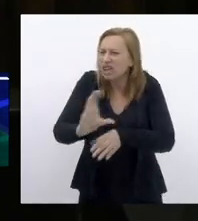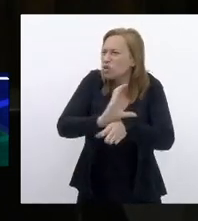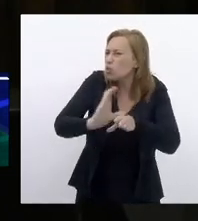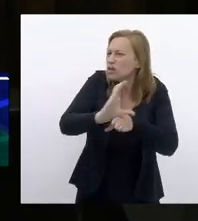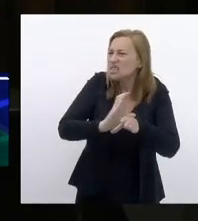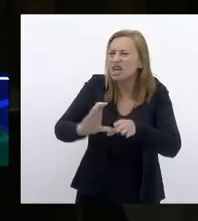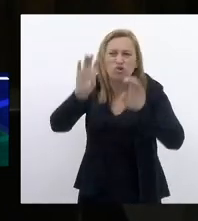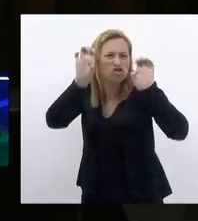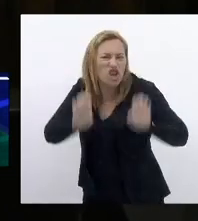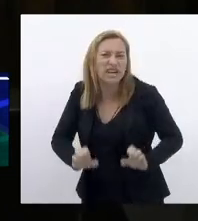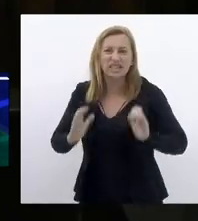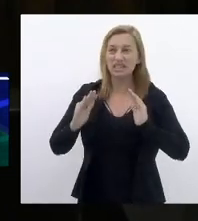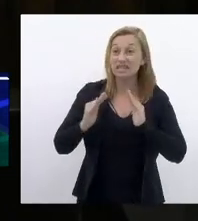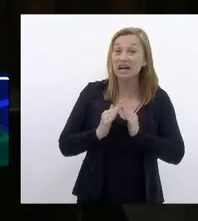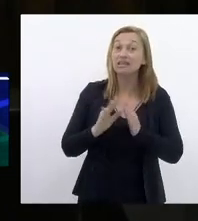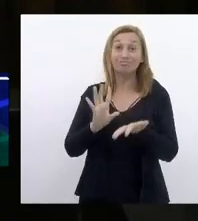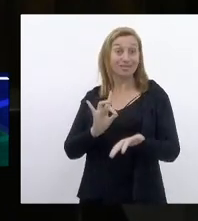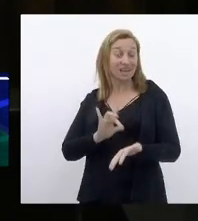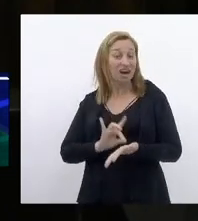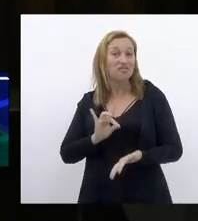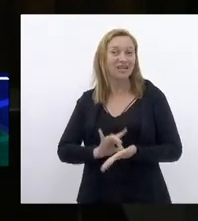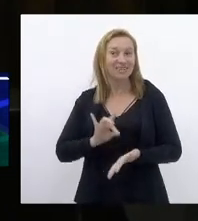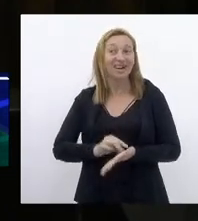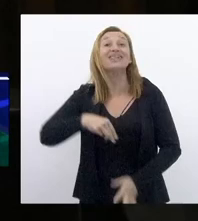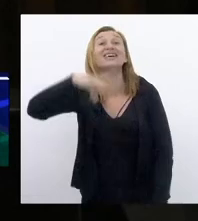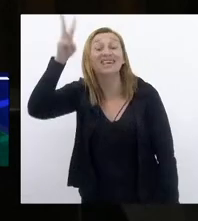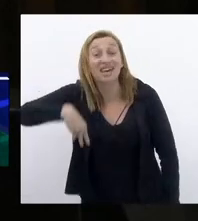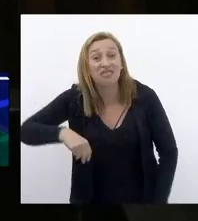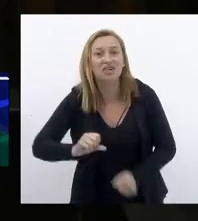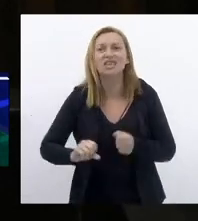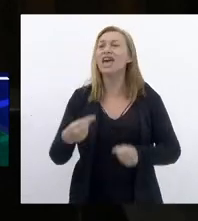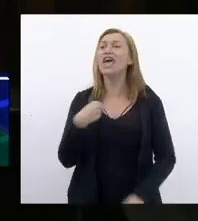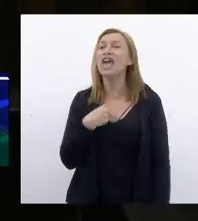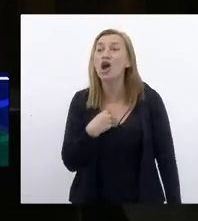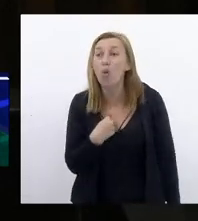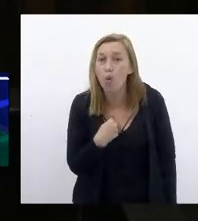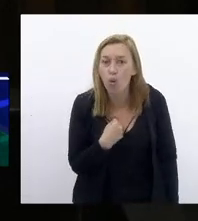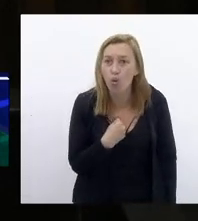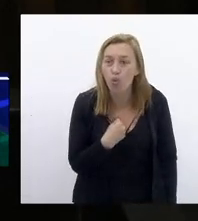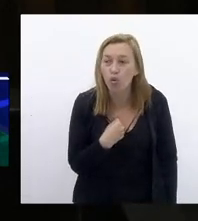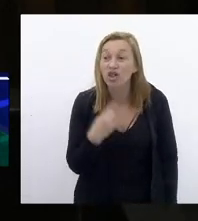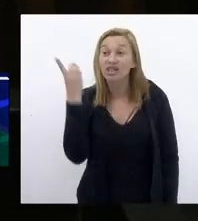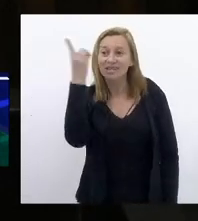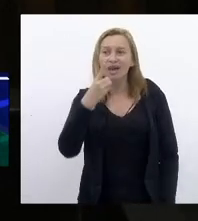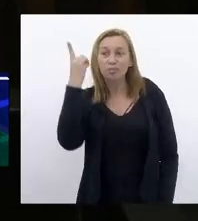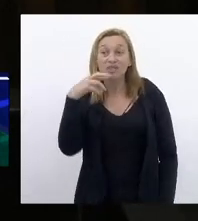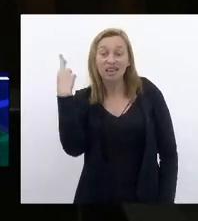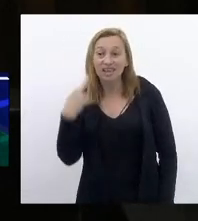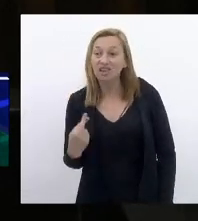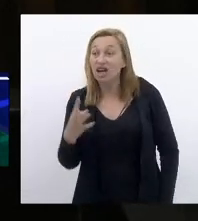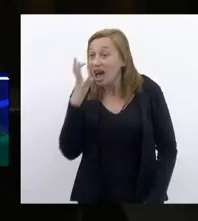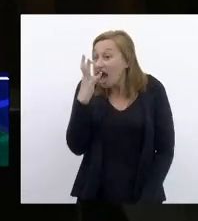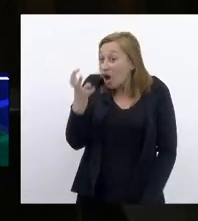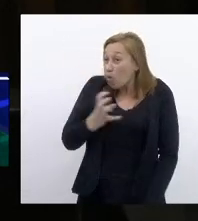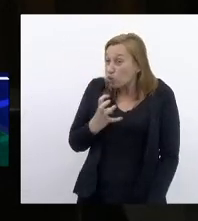Ética dessa casa, quando, na verdade, quem o fará sou eu. A deputada Renata Souza me acusou de covarde,